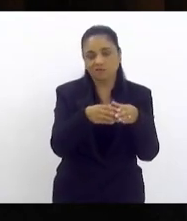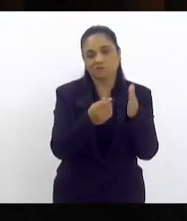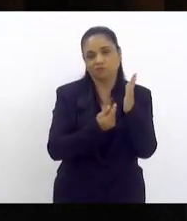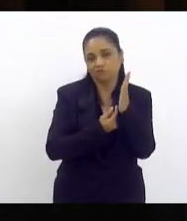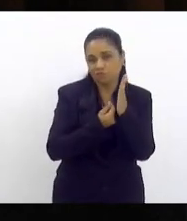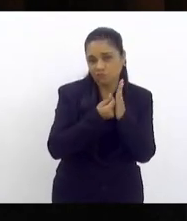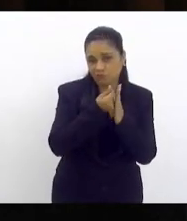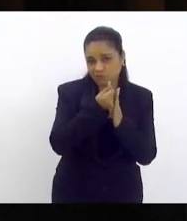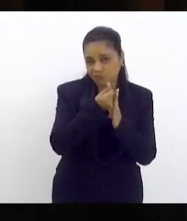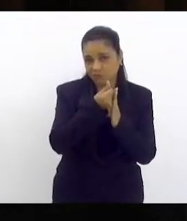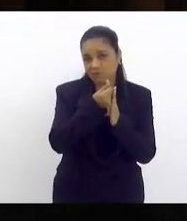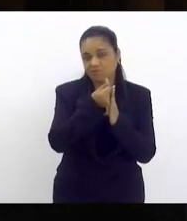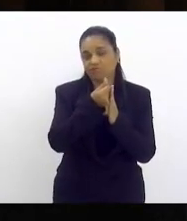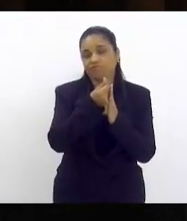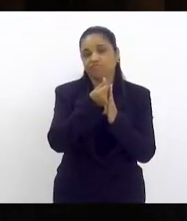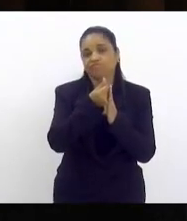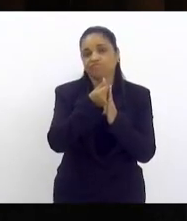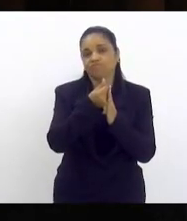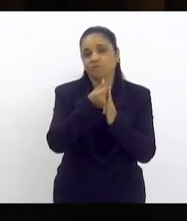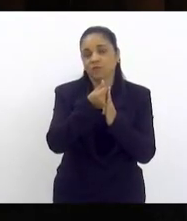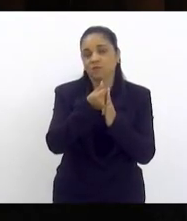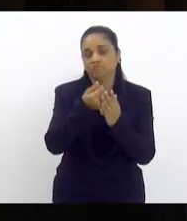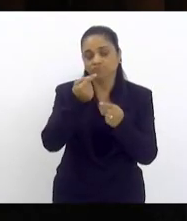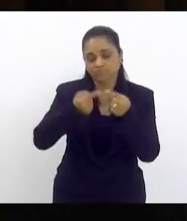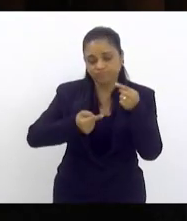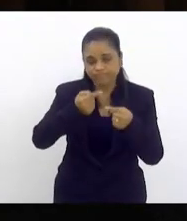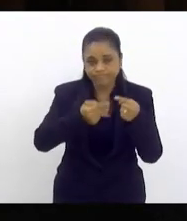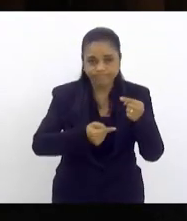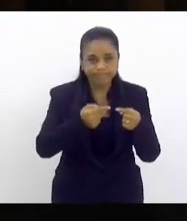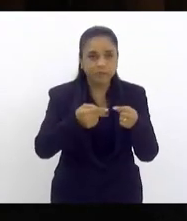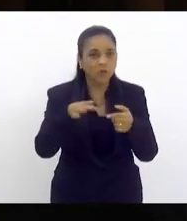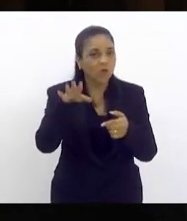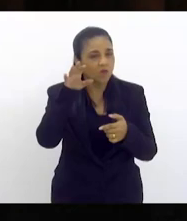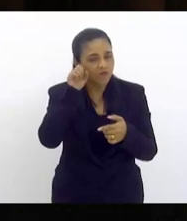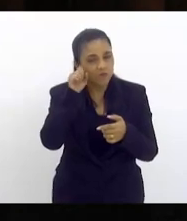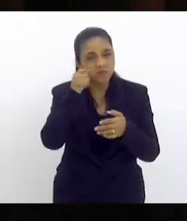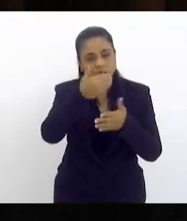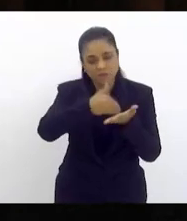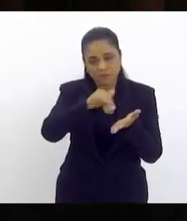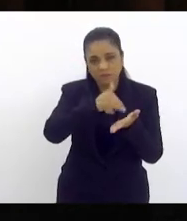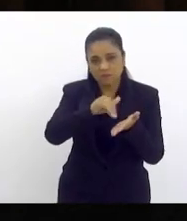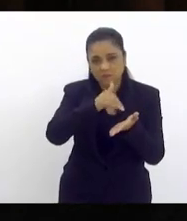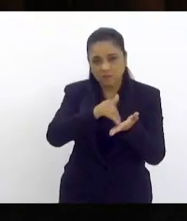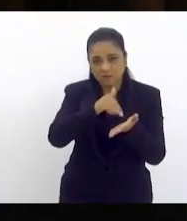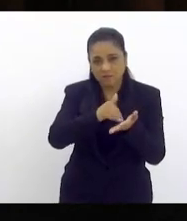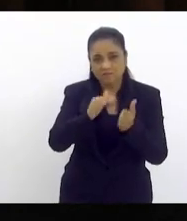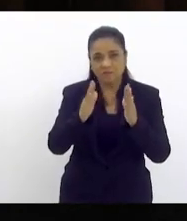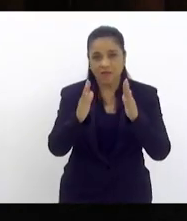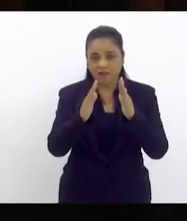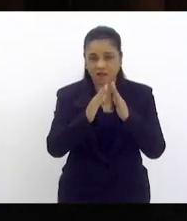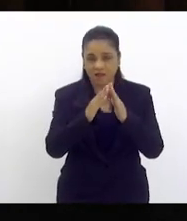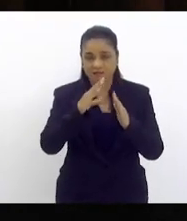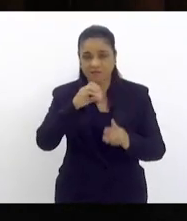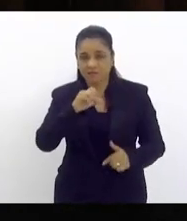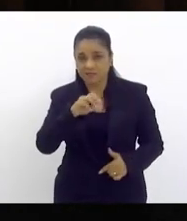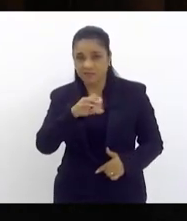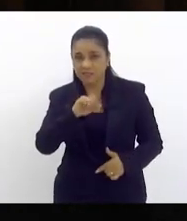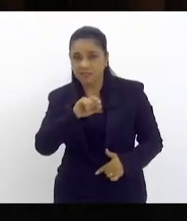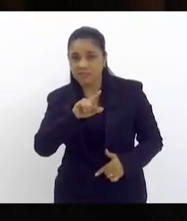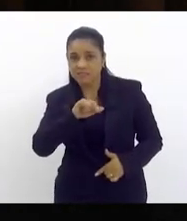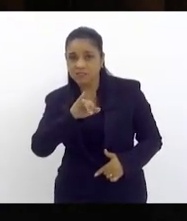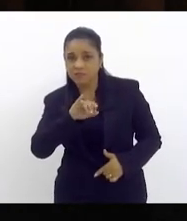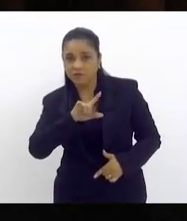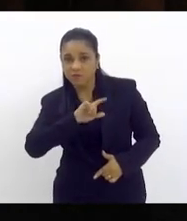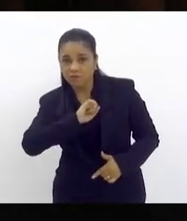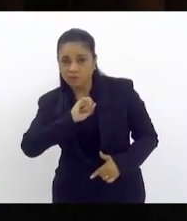Orçamento, onde pudemos ouvir ali os secretários da Casa Civil e também de Planejamento, que apresentaram toda